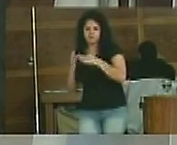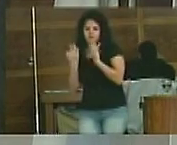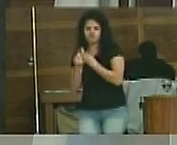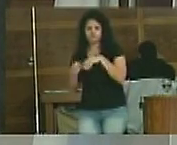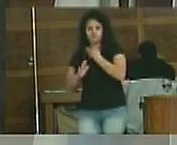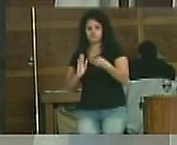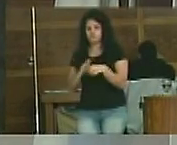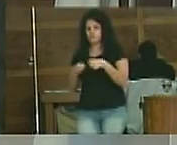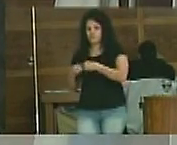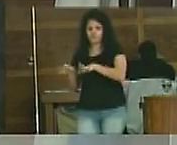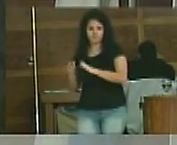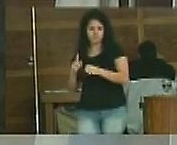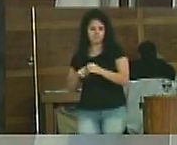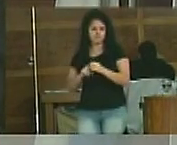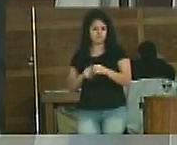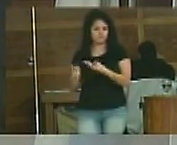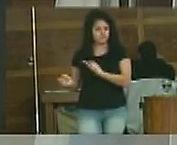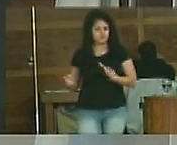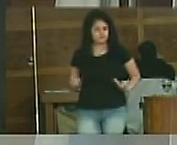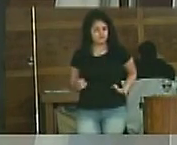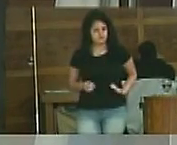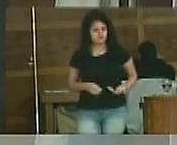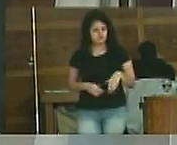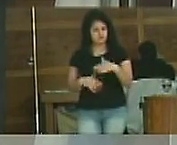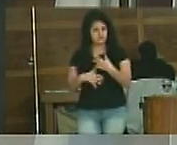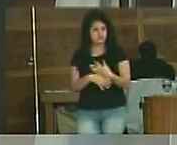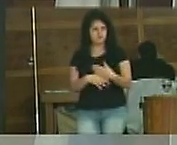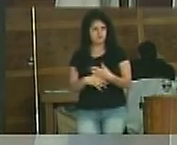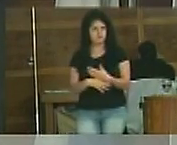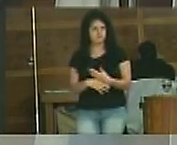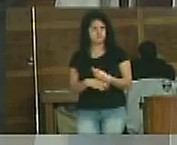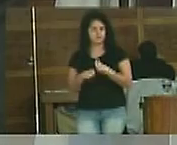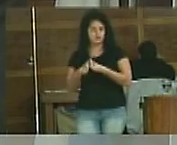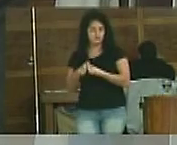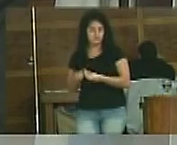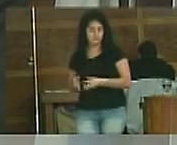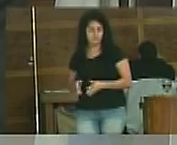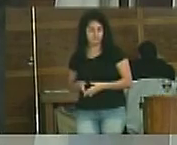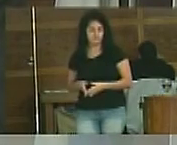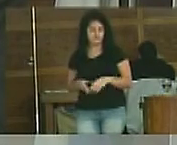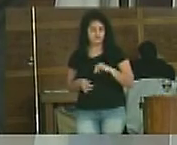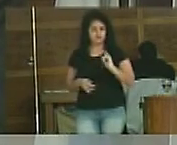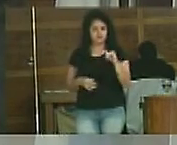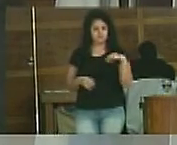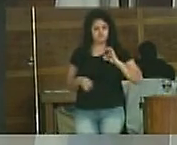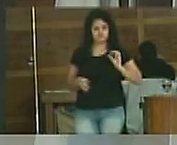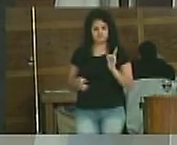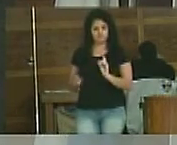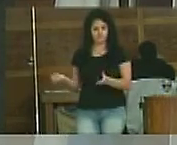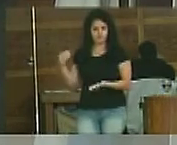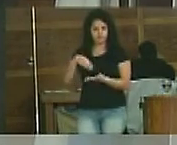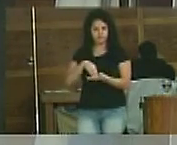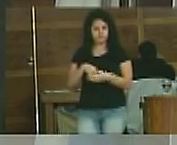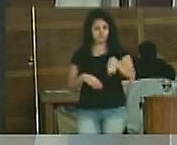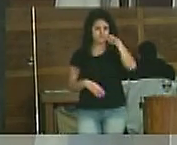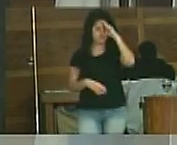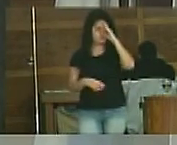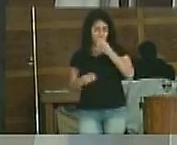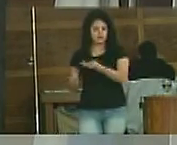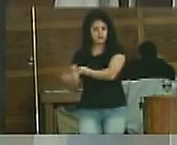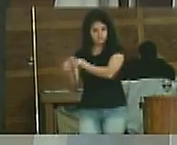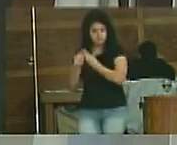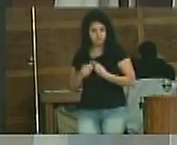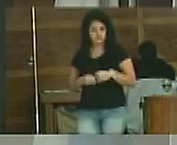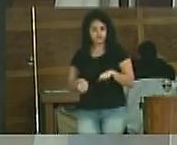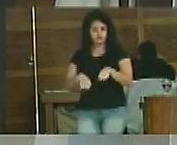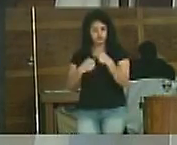pelo amor de Deus. O Estado tem que... Angra dos Reis está acabado. Se a polícia não voltar pra cá, comandante, traz o